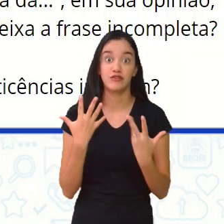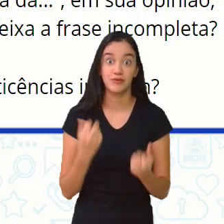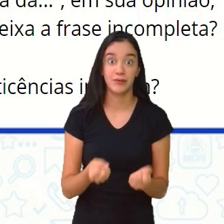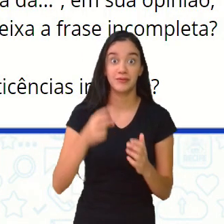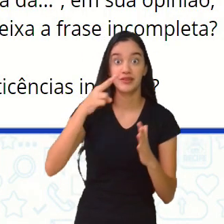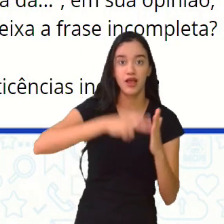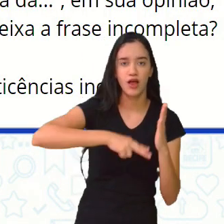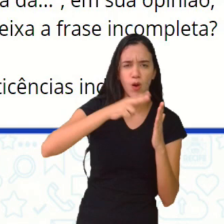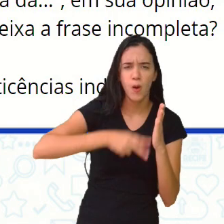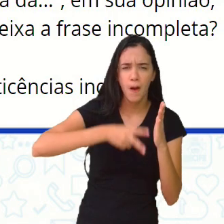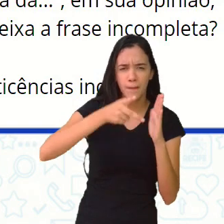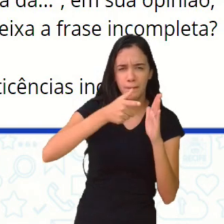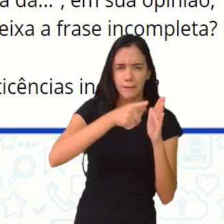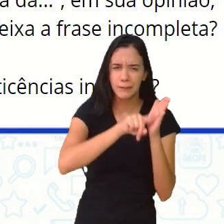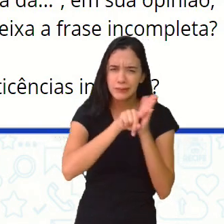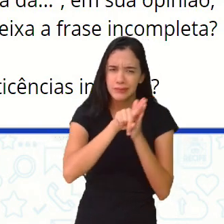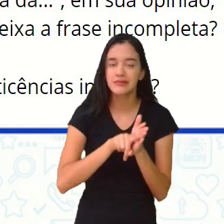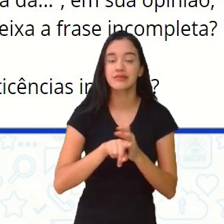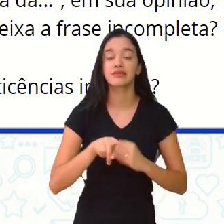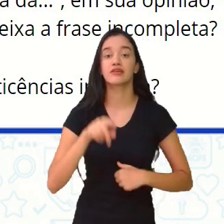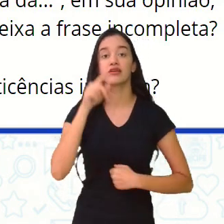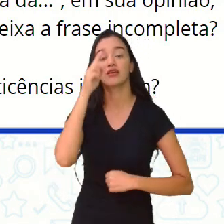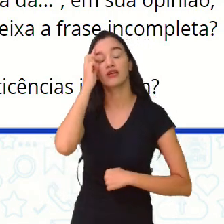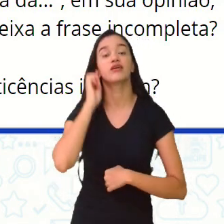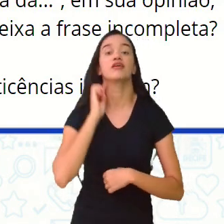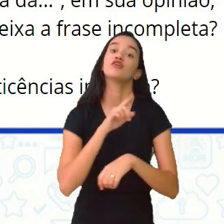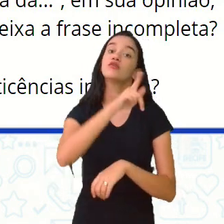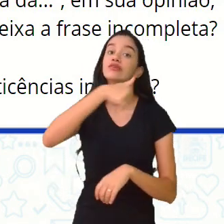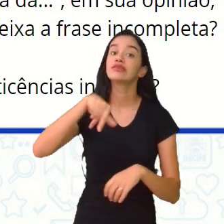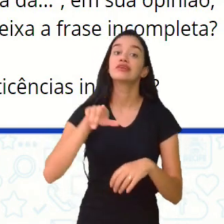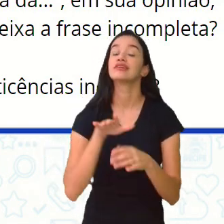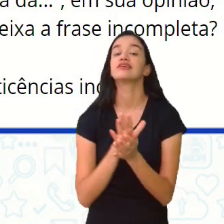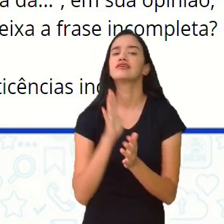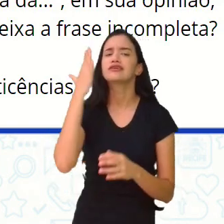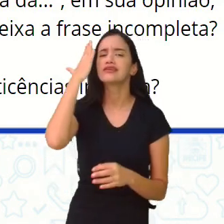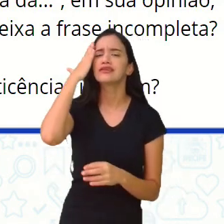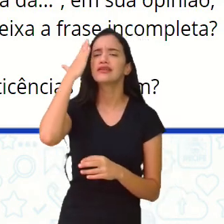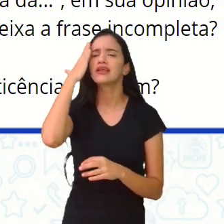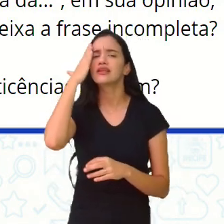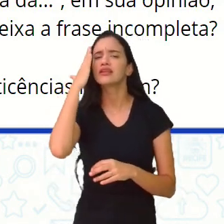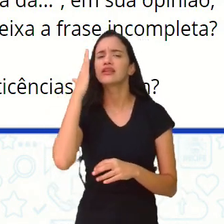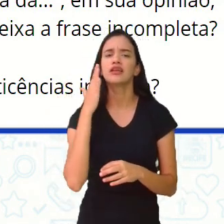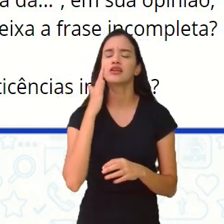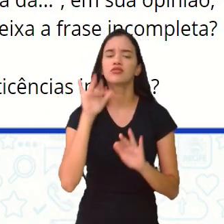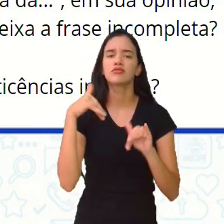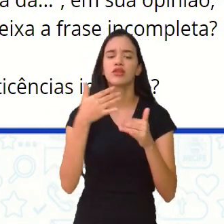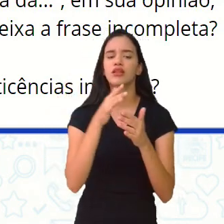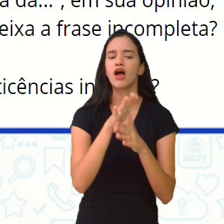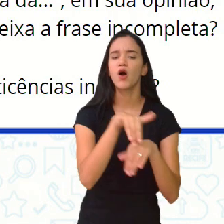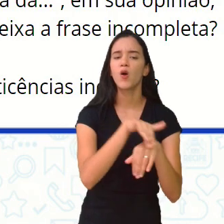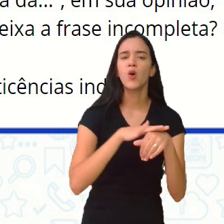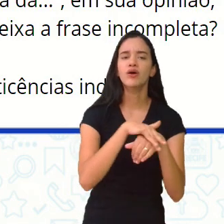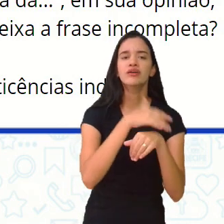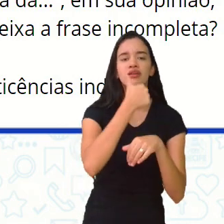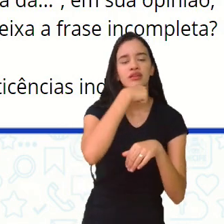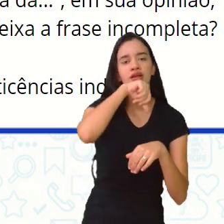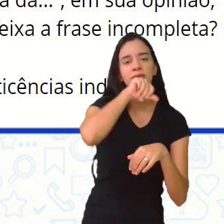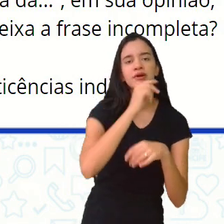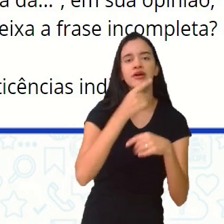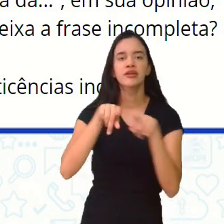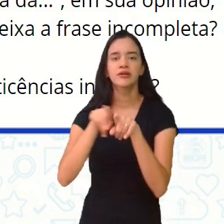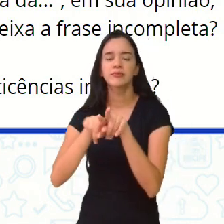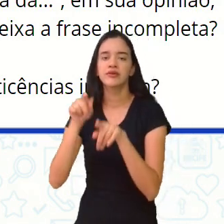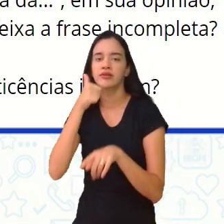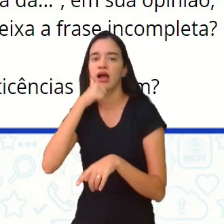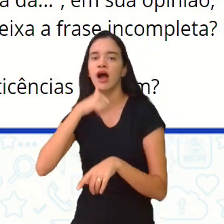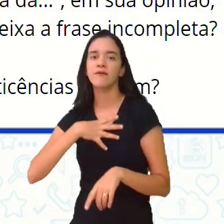texto? E aí, o que vocês entenderam sobre a conversa entre essa mãe e essa filha? Então, no